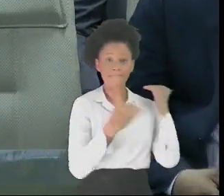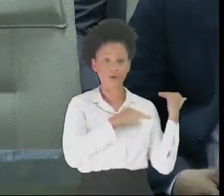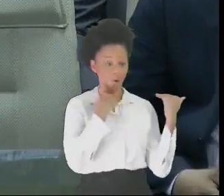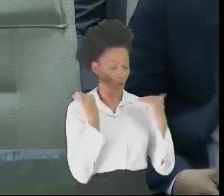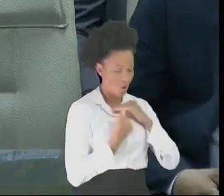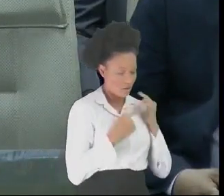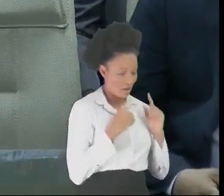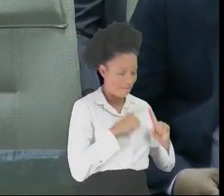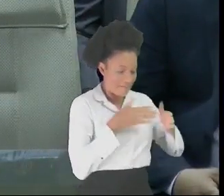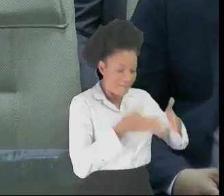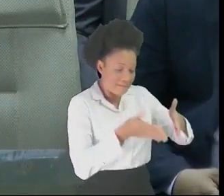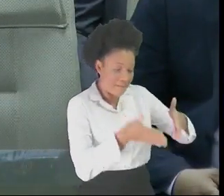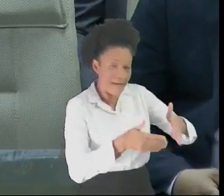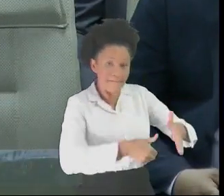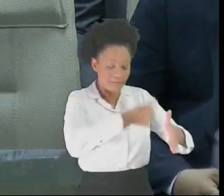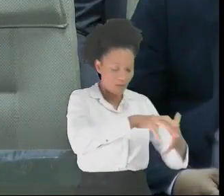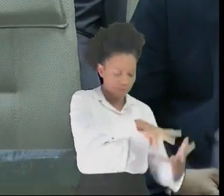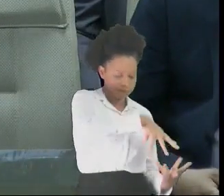primeiro.